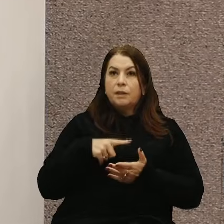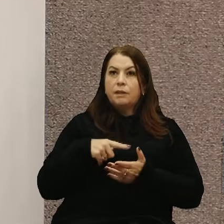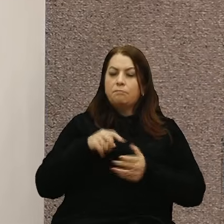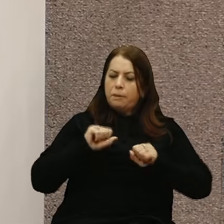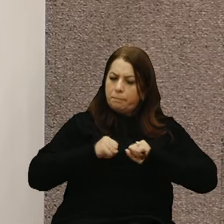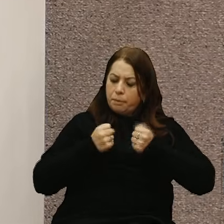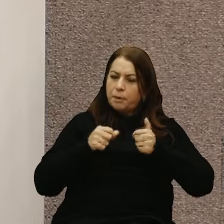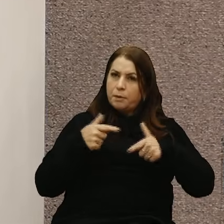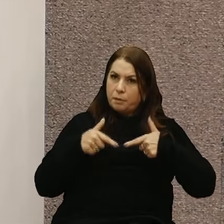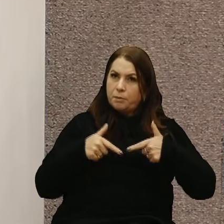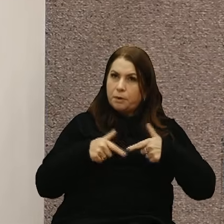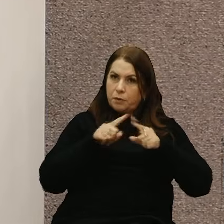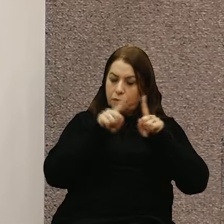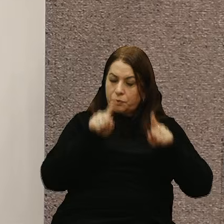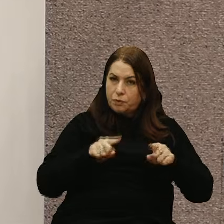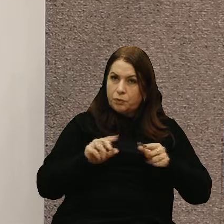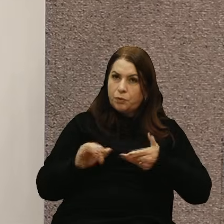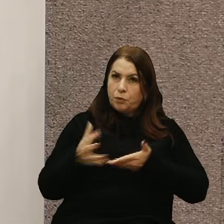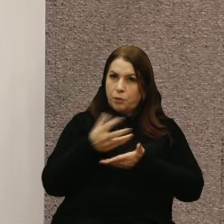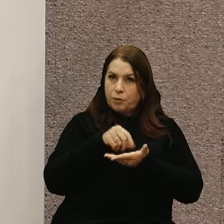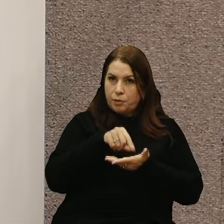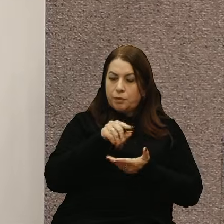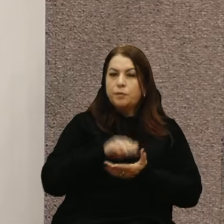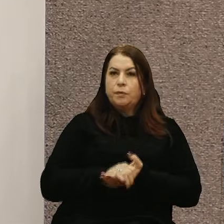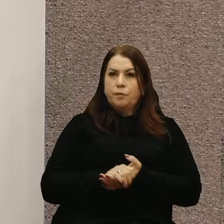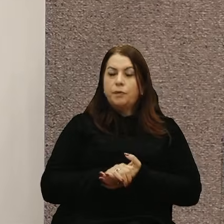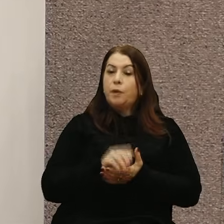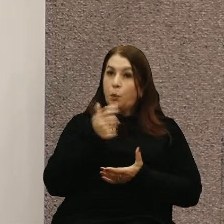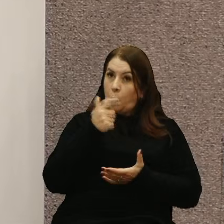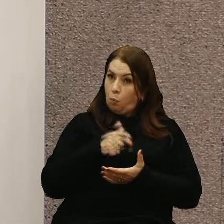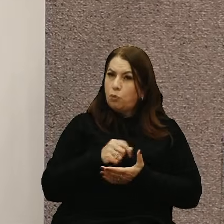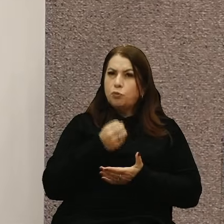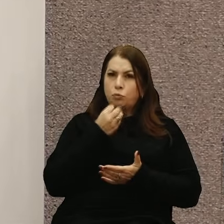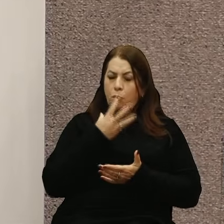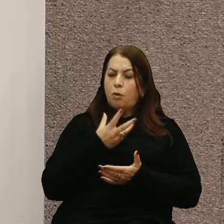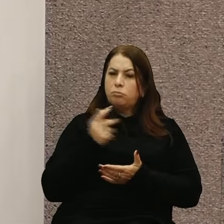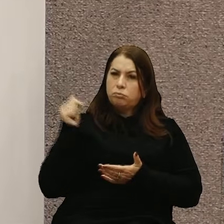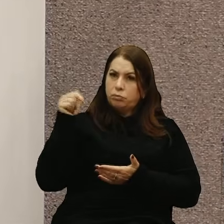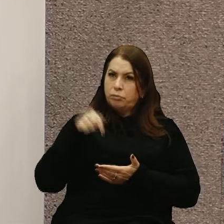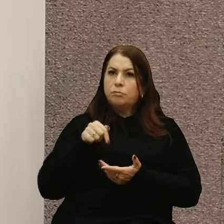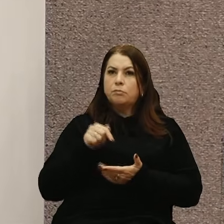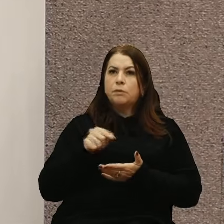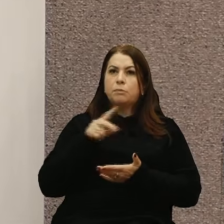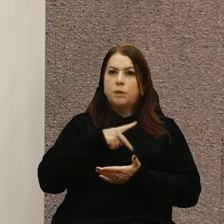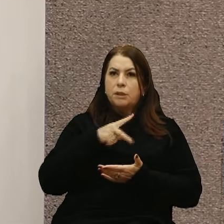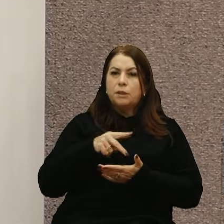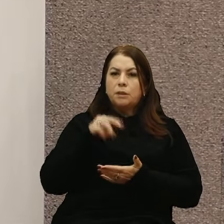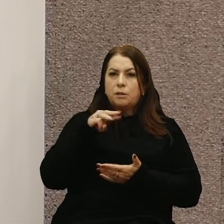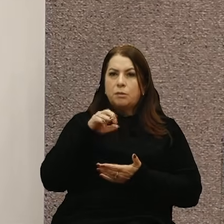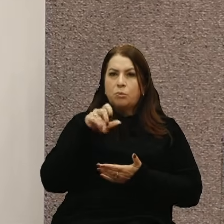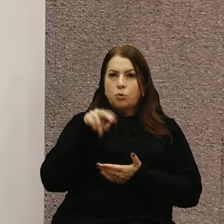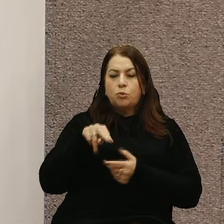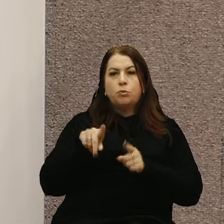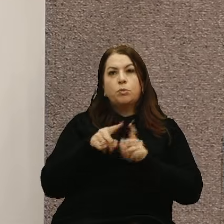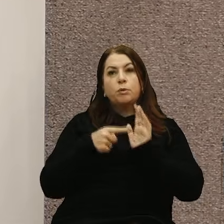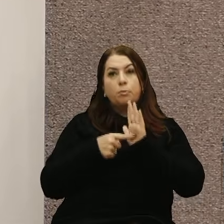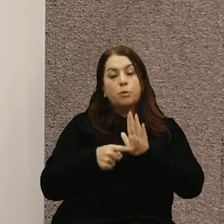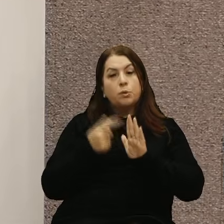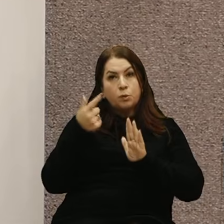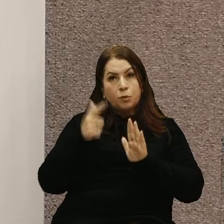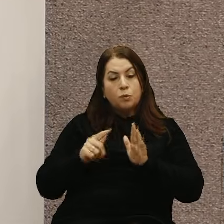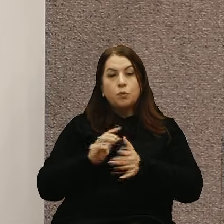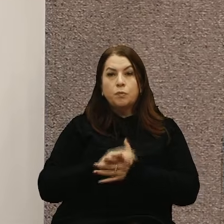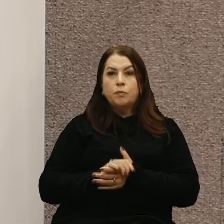trabalho dos servidores da Codeca com relação a isso. Eu acho que é muito boa a sua vinda, presidente Milton, até porque o senhor demonstra, mais uma